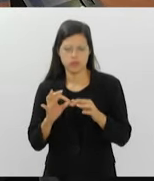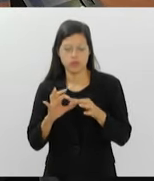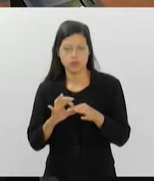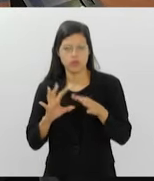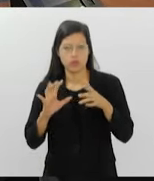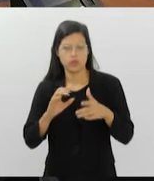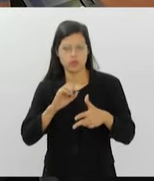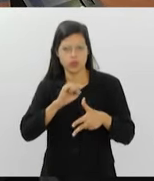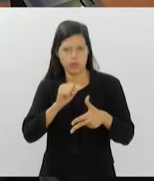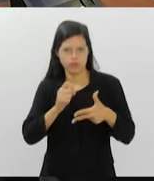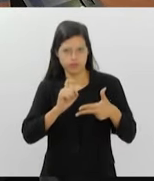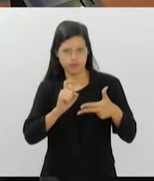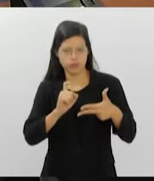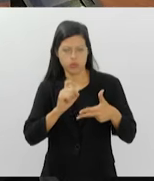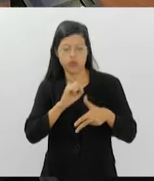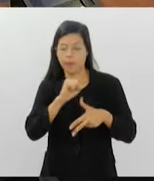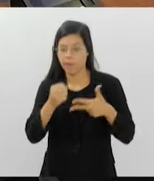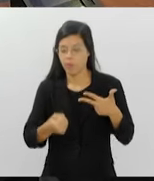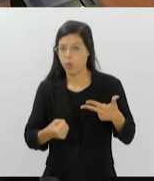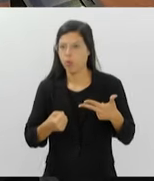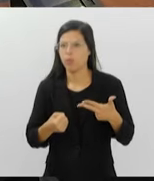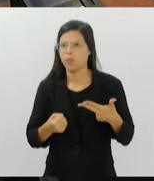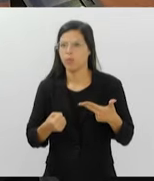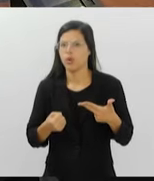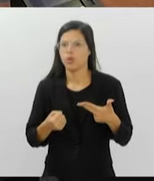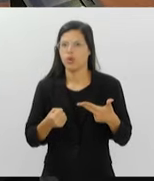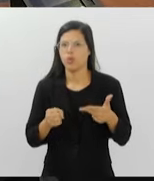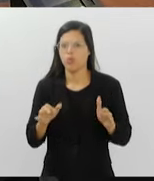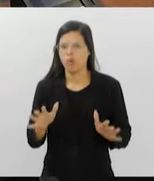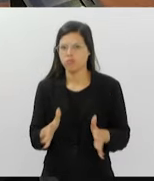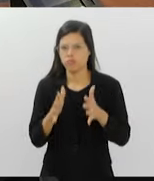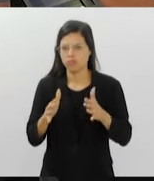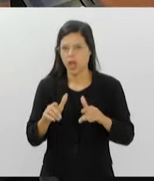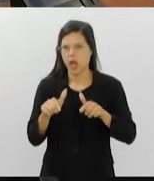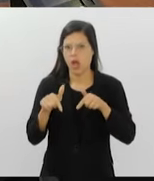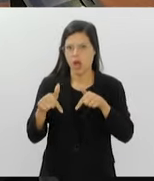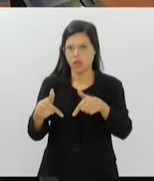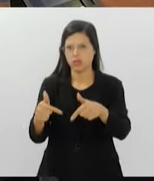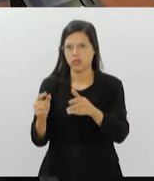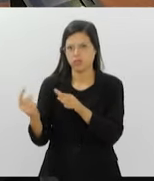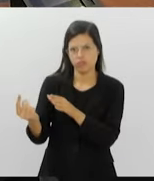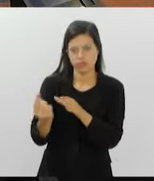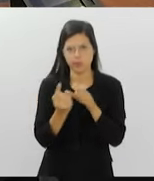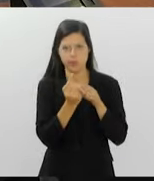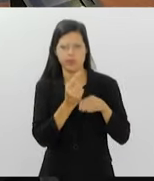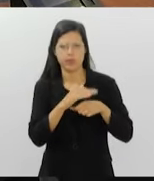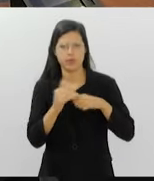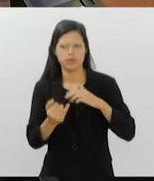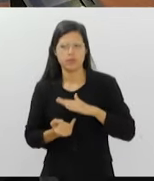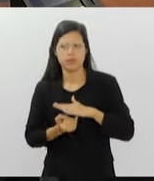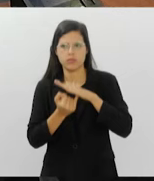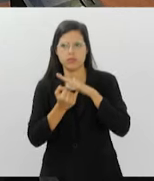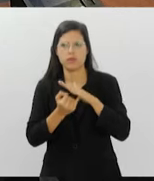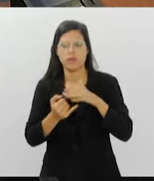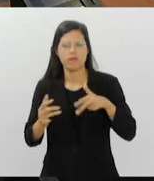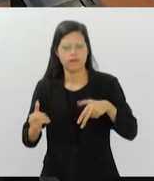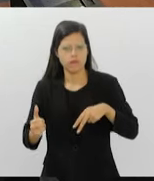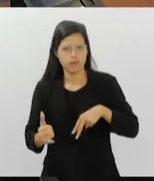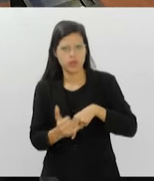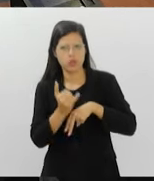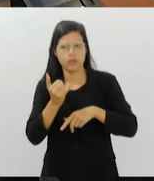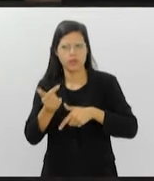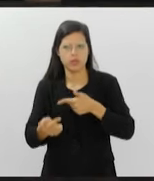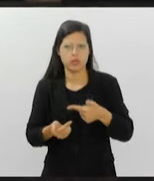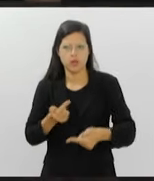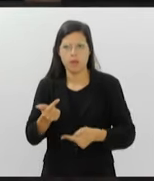está autorizado a promover... direta ou indiretamente iniciativas de acolhimento institucional para vítimas de trabalho em